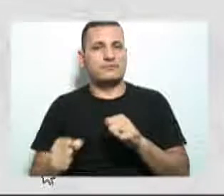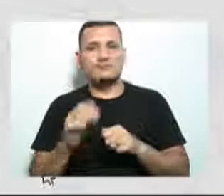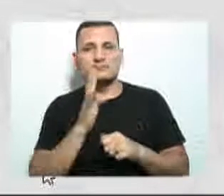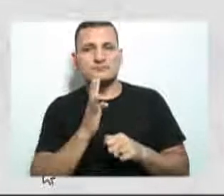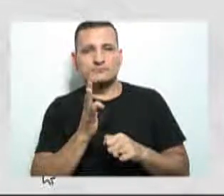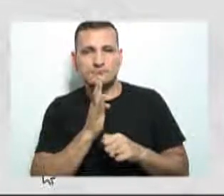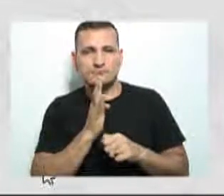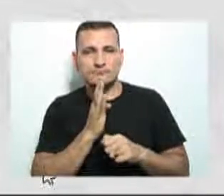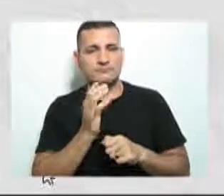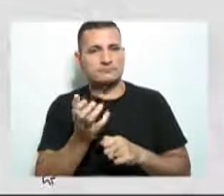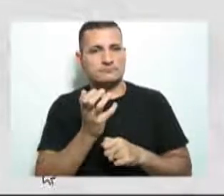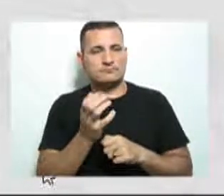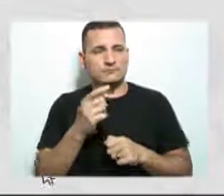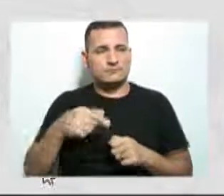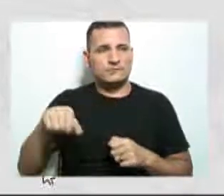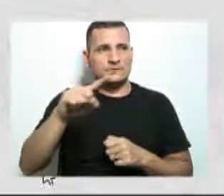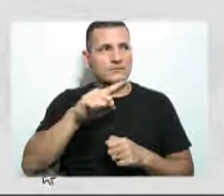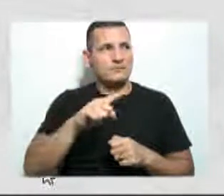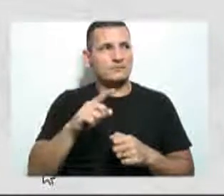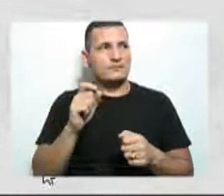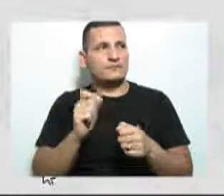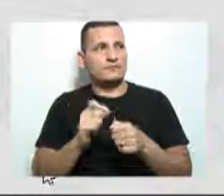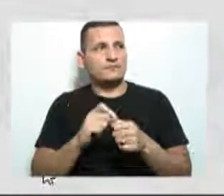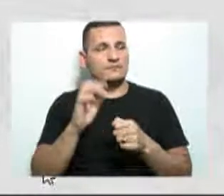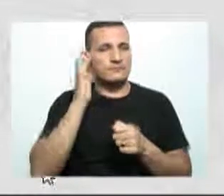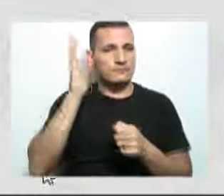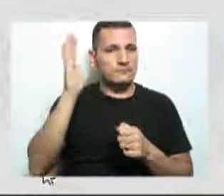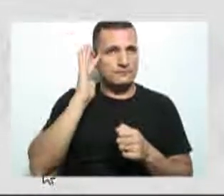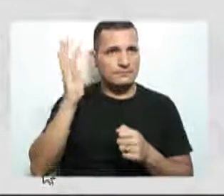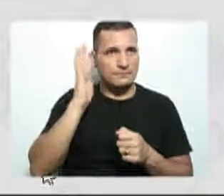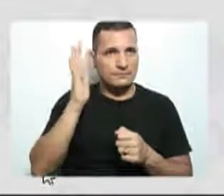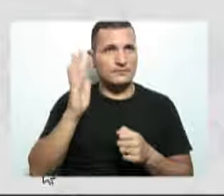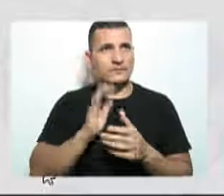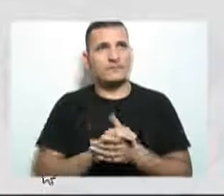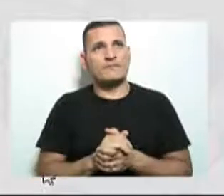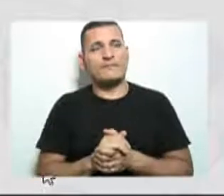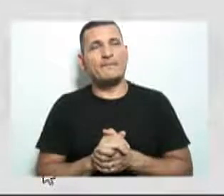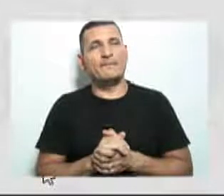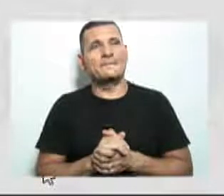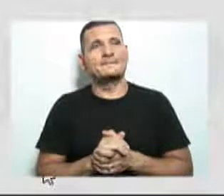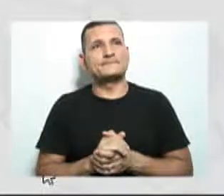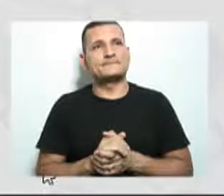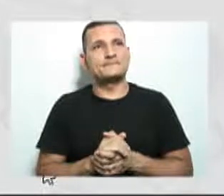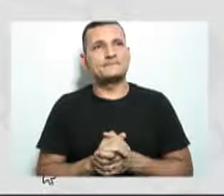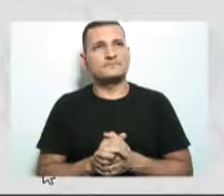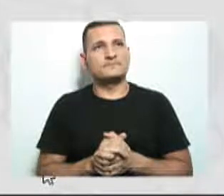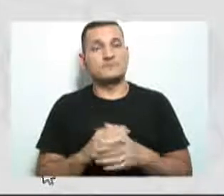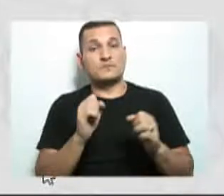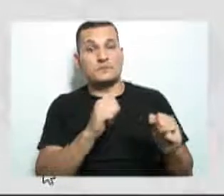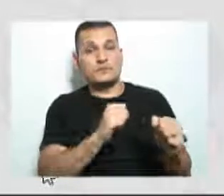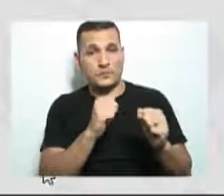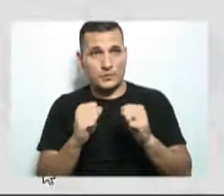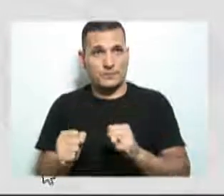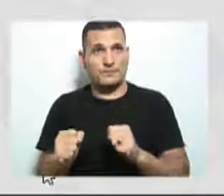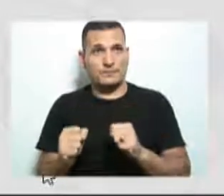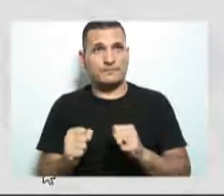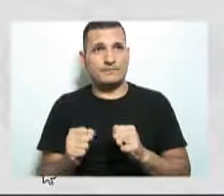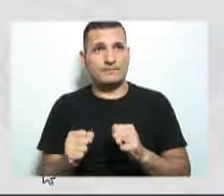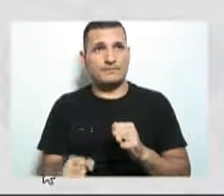que você realmente faça uma reflexão sobre essa questão aqui, tá? Sobre o poder